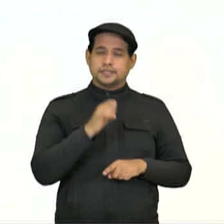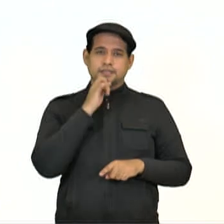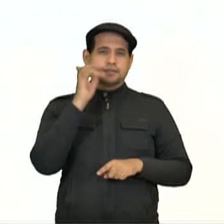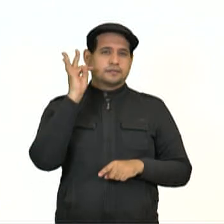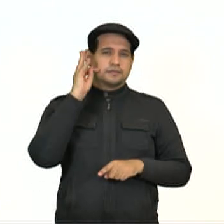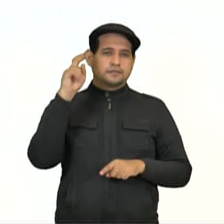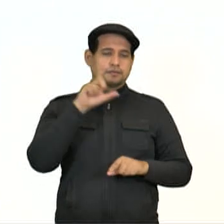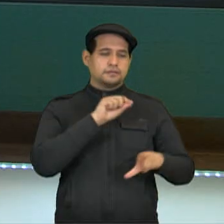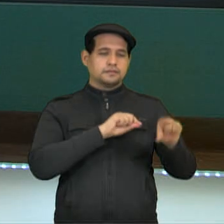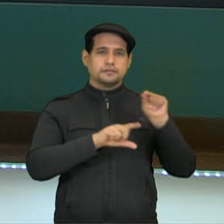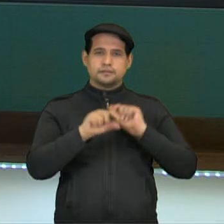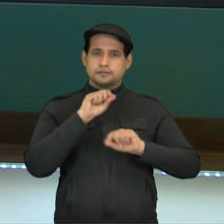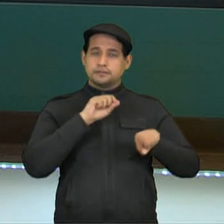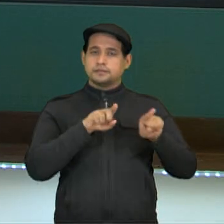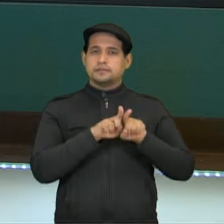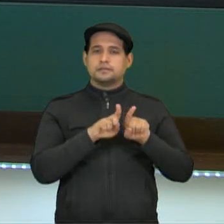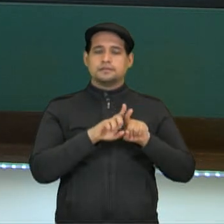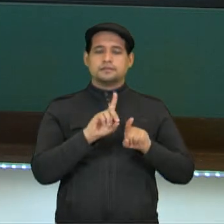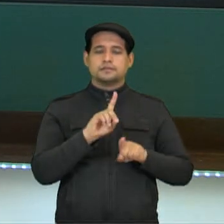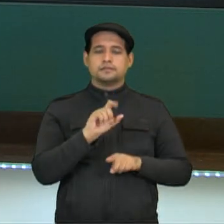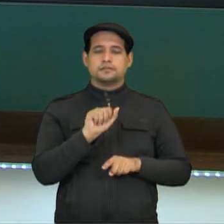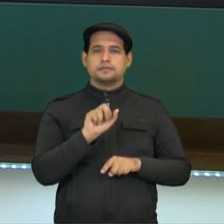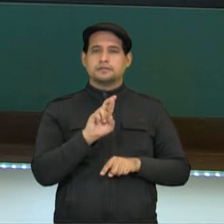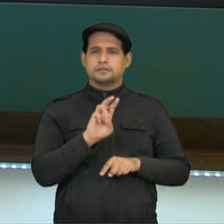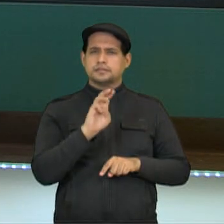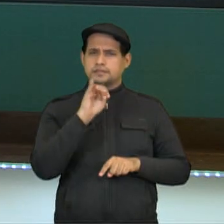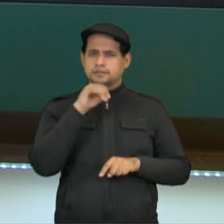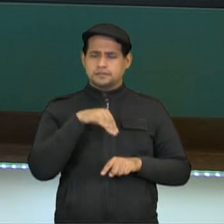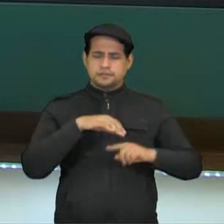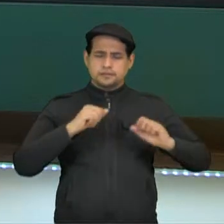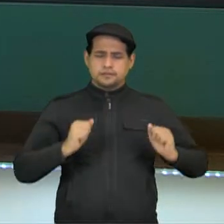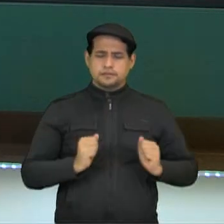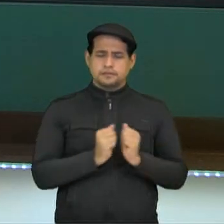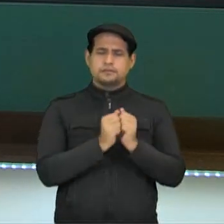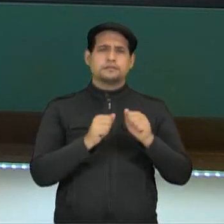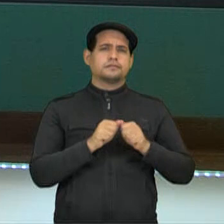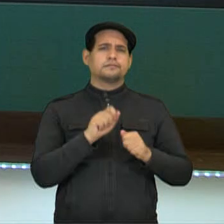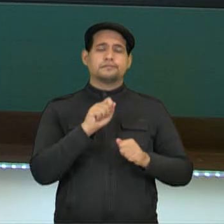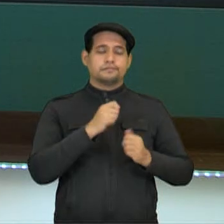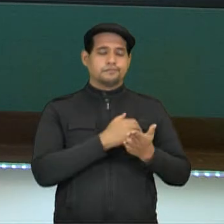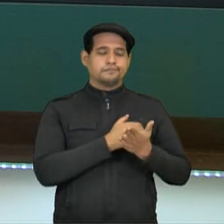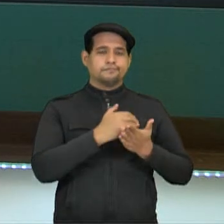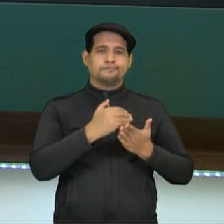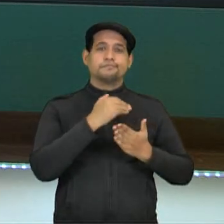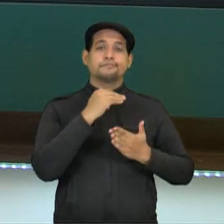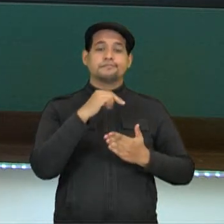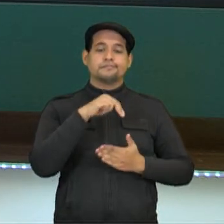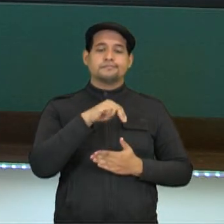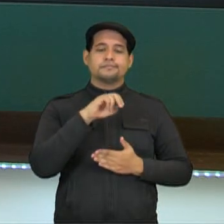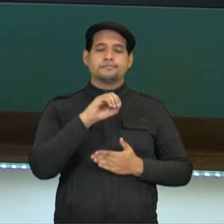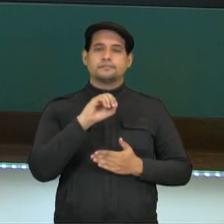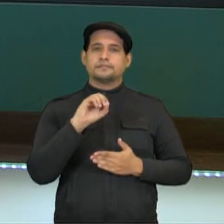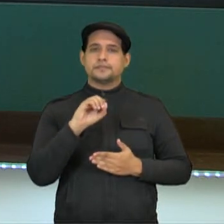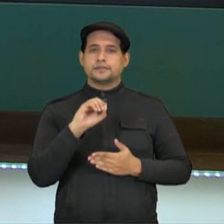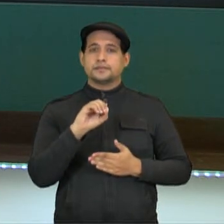teoria de seleção natural de Darwin. Então, essa junção fez com que surgisse o